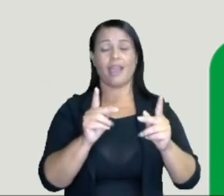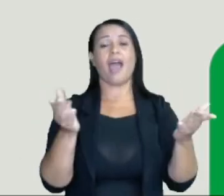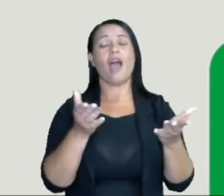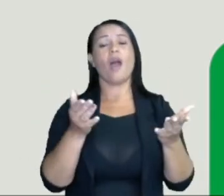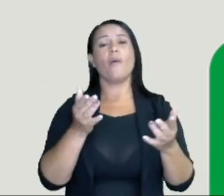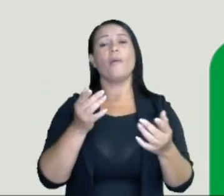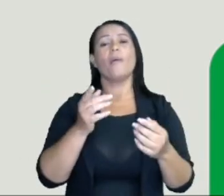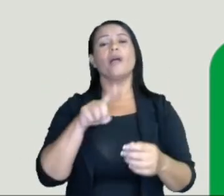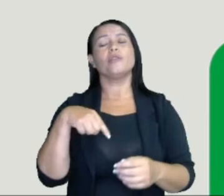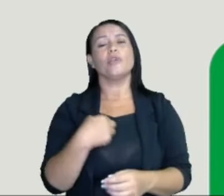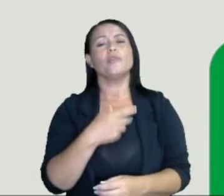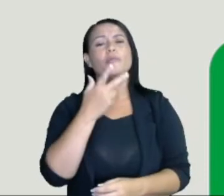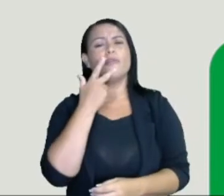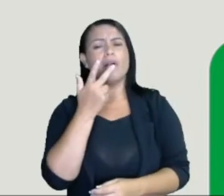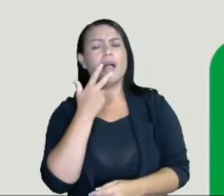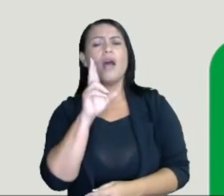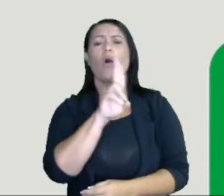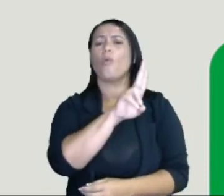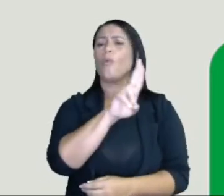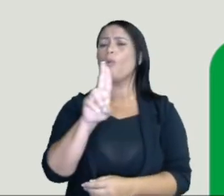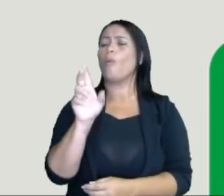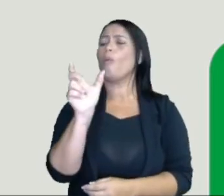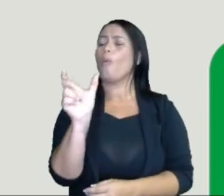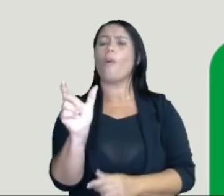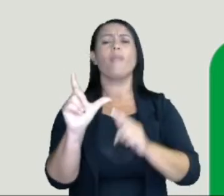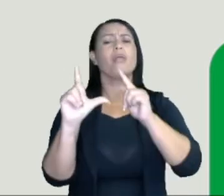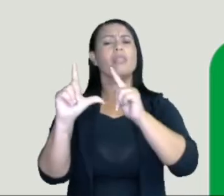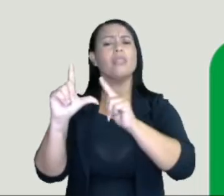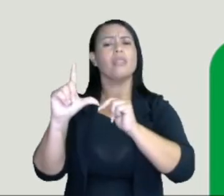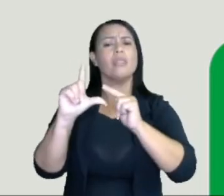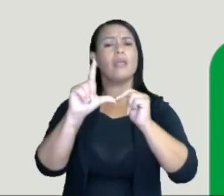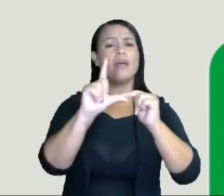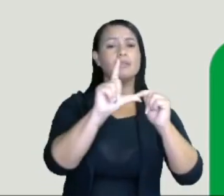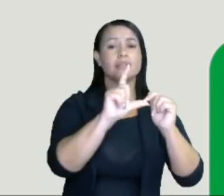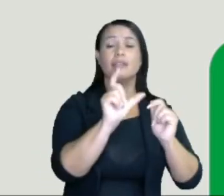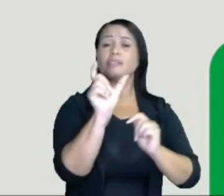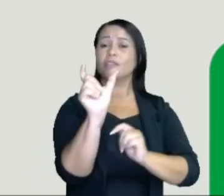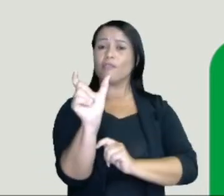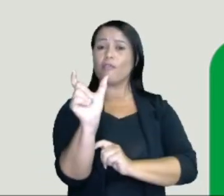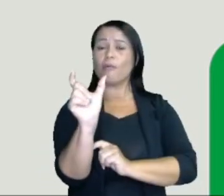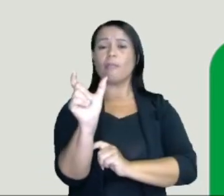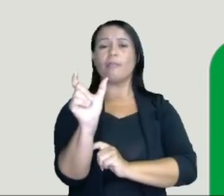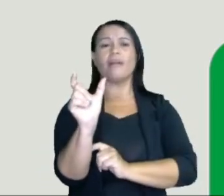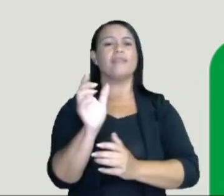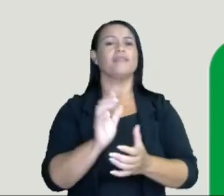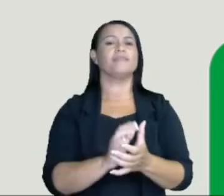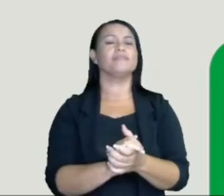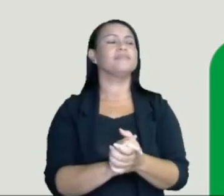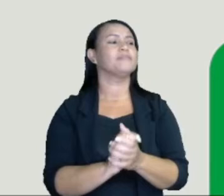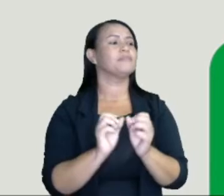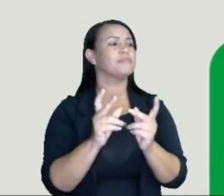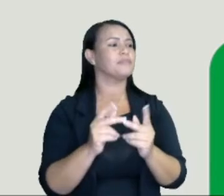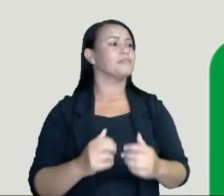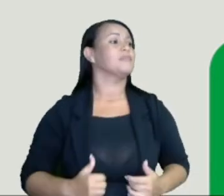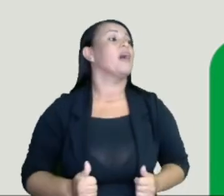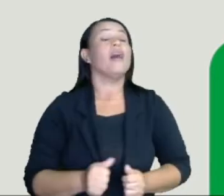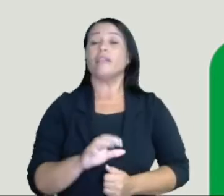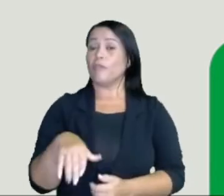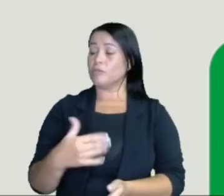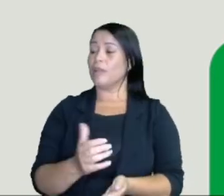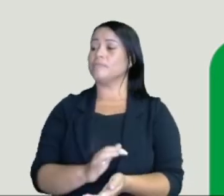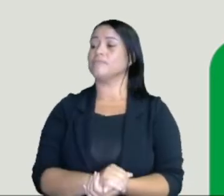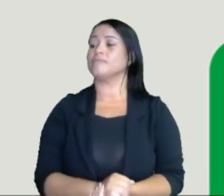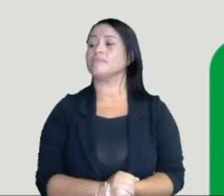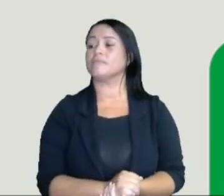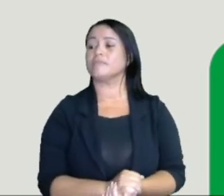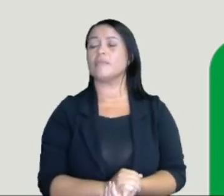gente vai dizer o nome das letras que formam essas palavras que estão aí, tá bom? Então vamos